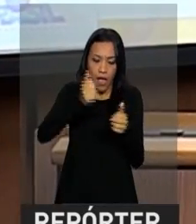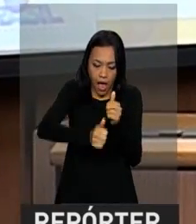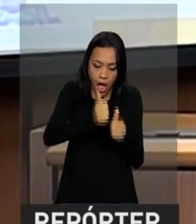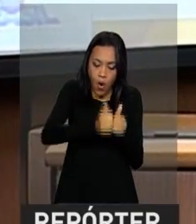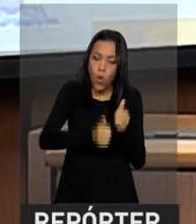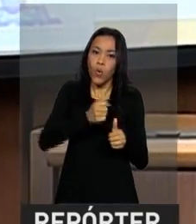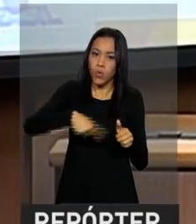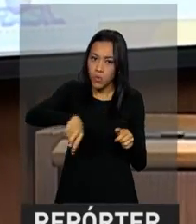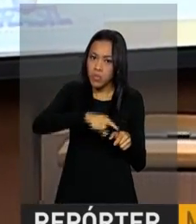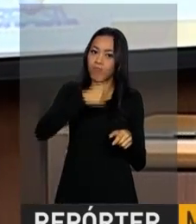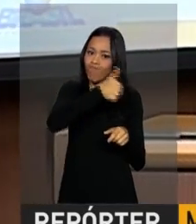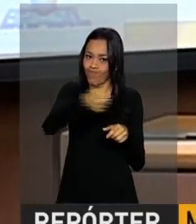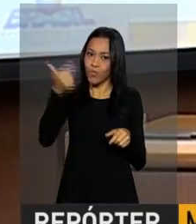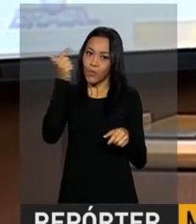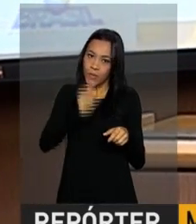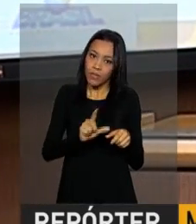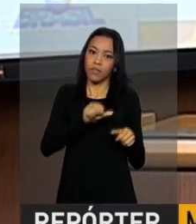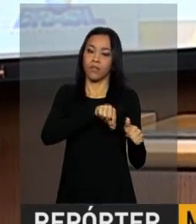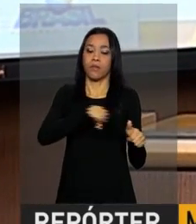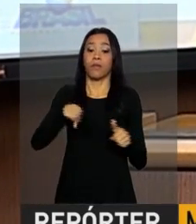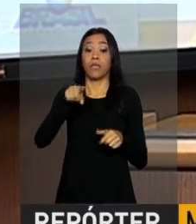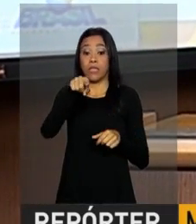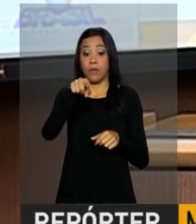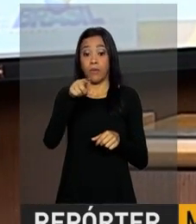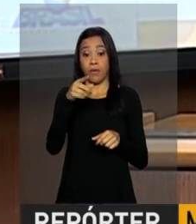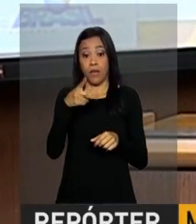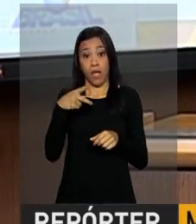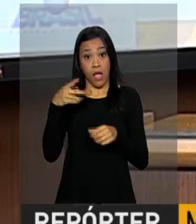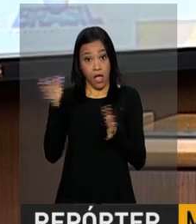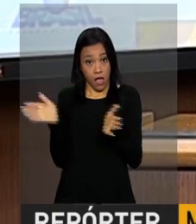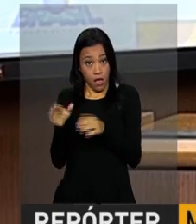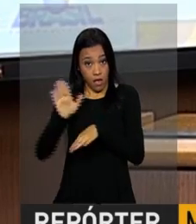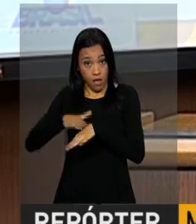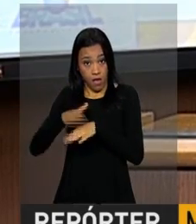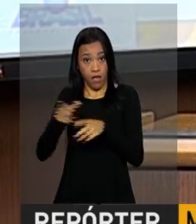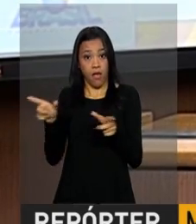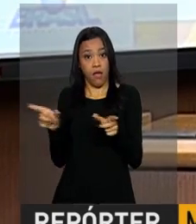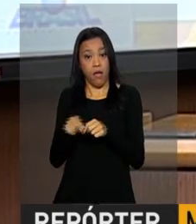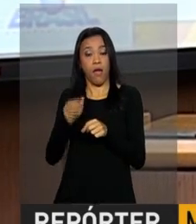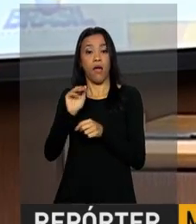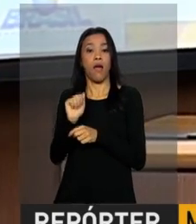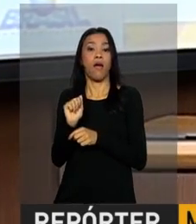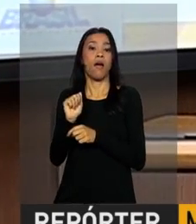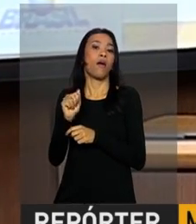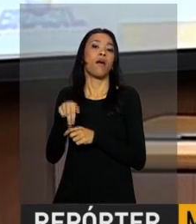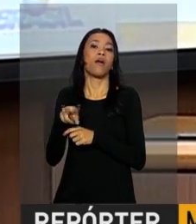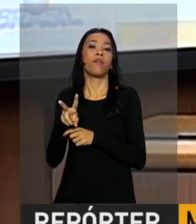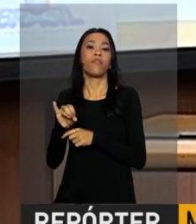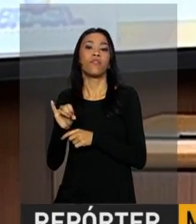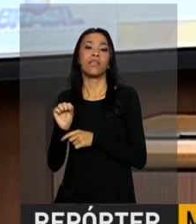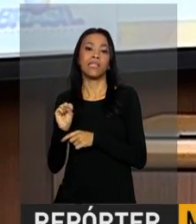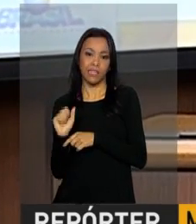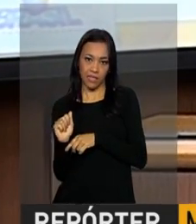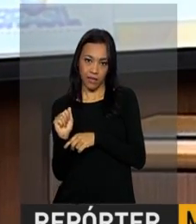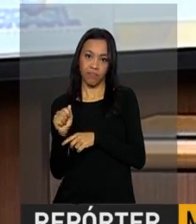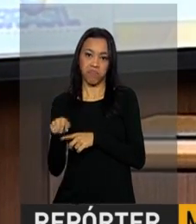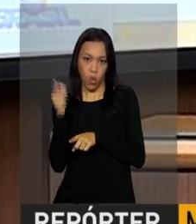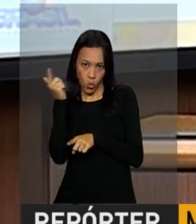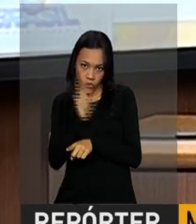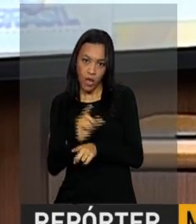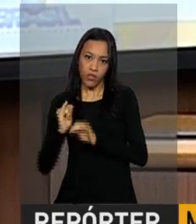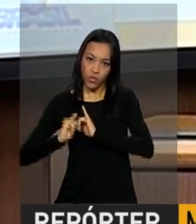a meta Então os dados já análise Laboratorial da Anvisa confirmam os resultados de alcance